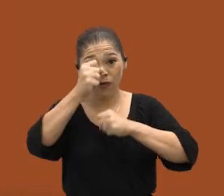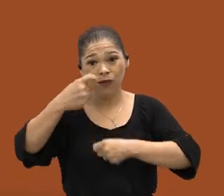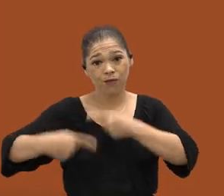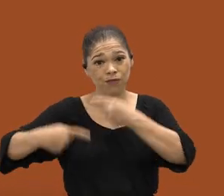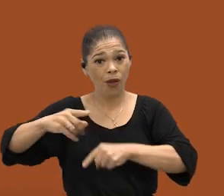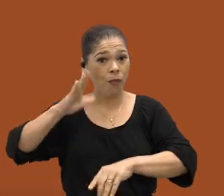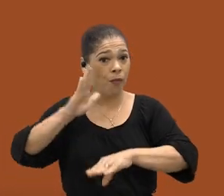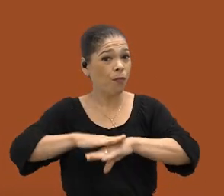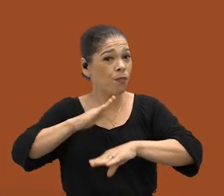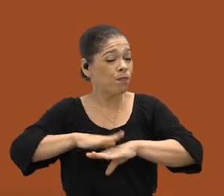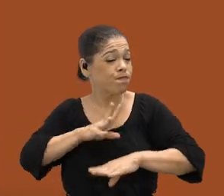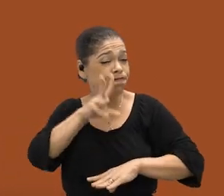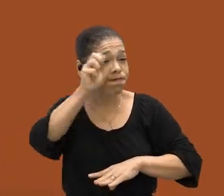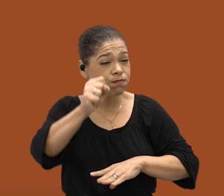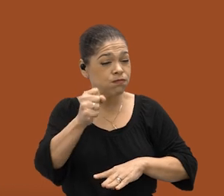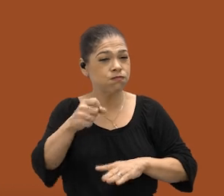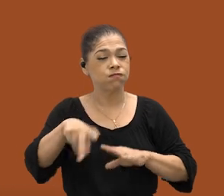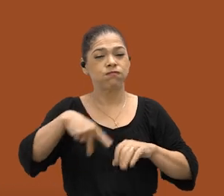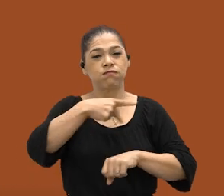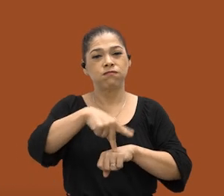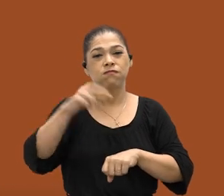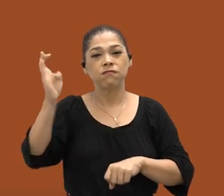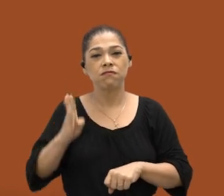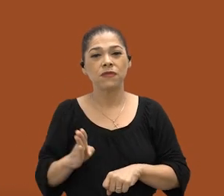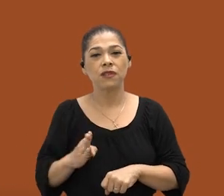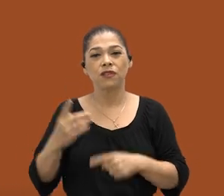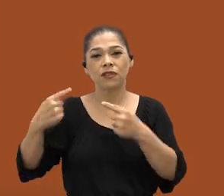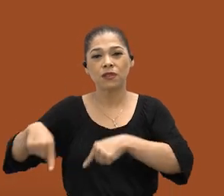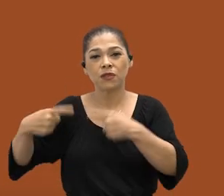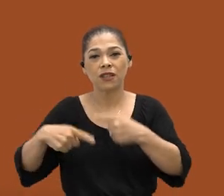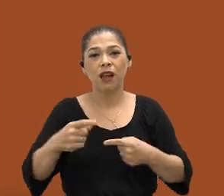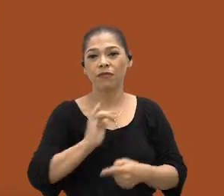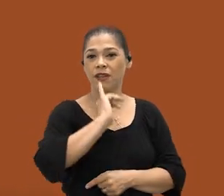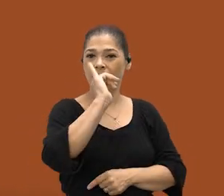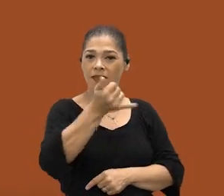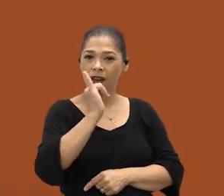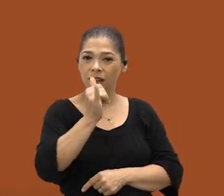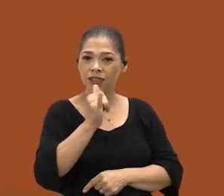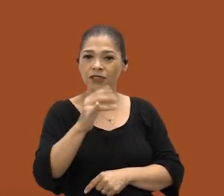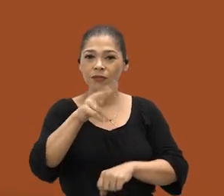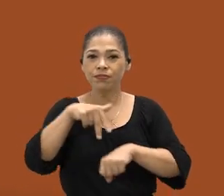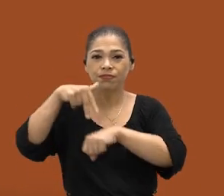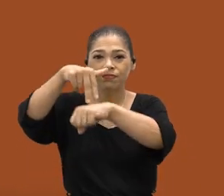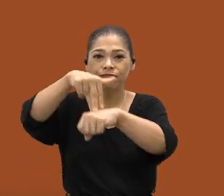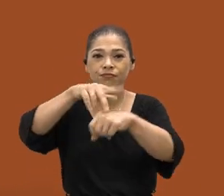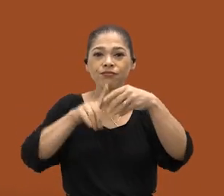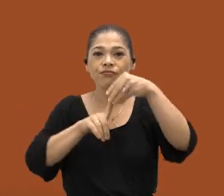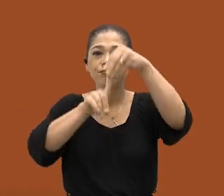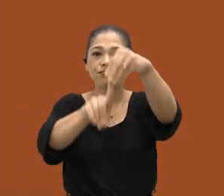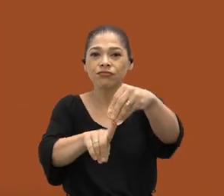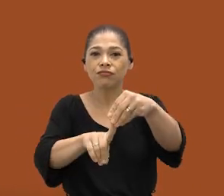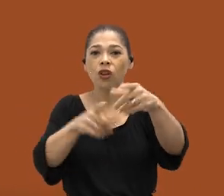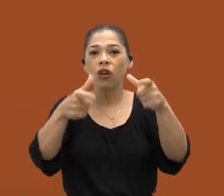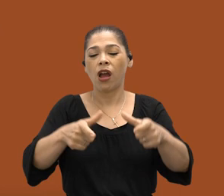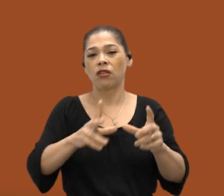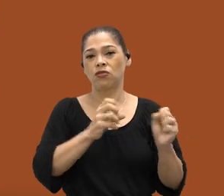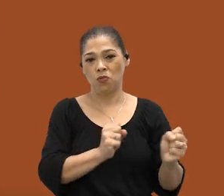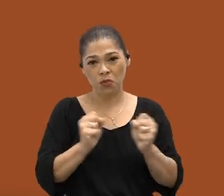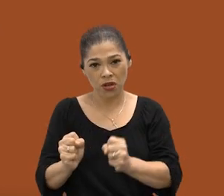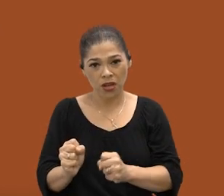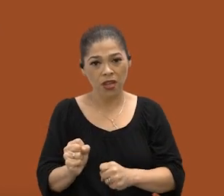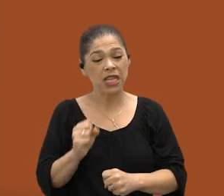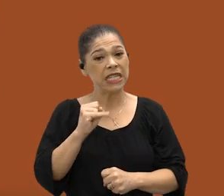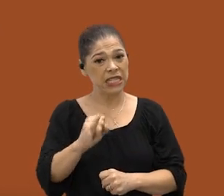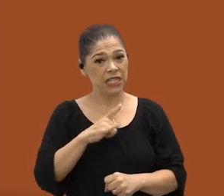uma força política ainda mais poderosa nesse país ou seja nós poder de estudar os rumos das narrativas os espaços públicos os espaços de poder